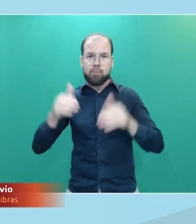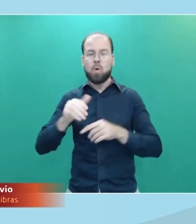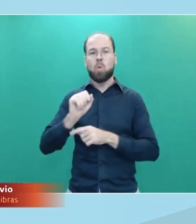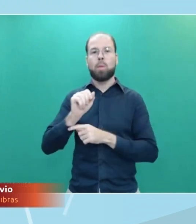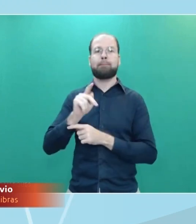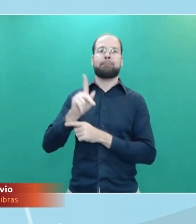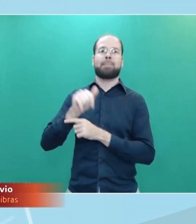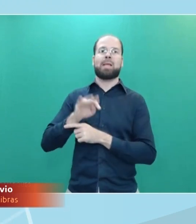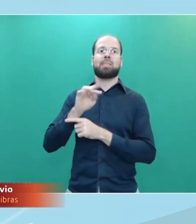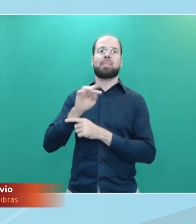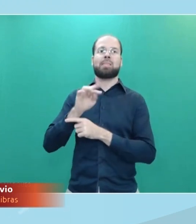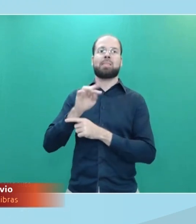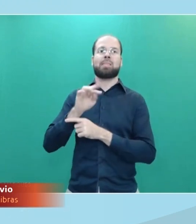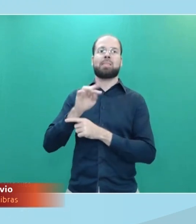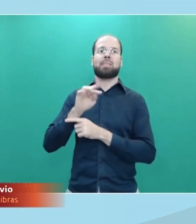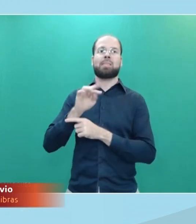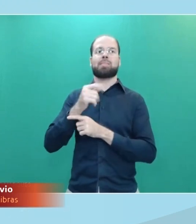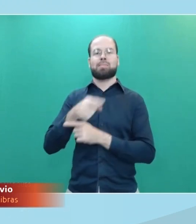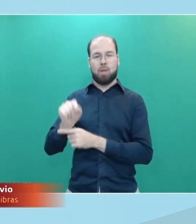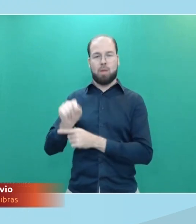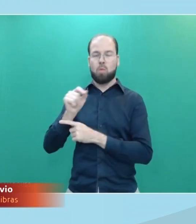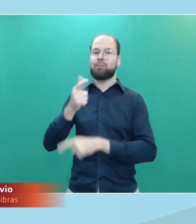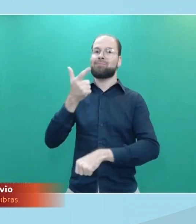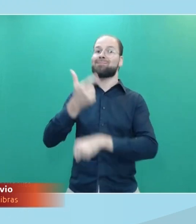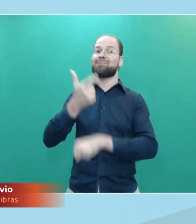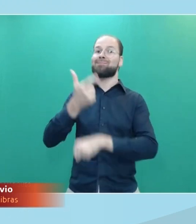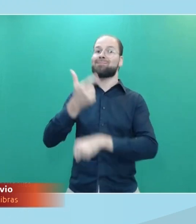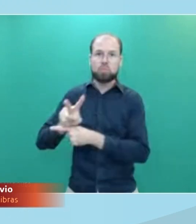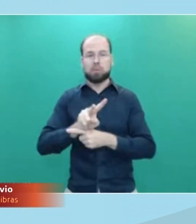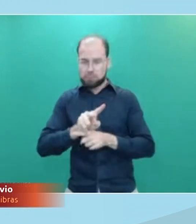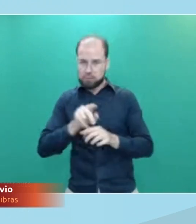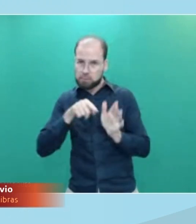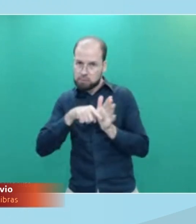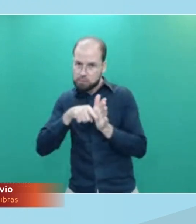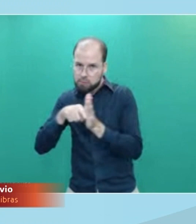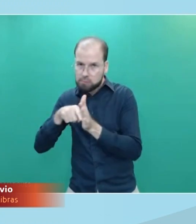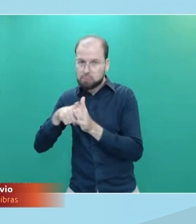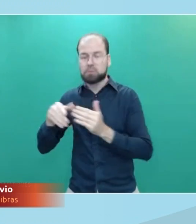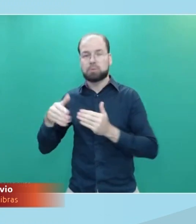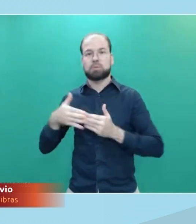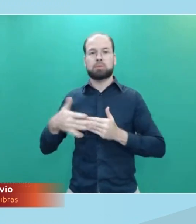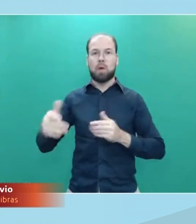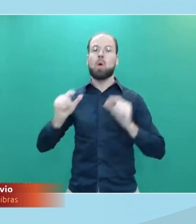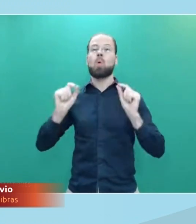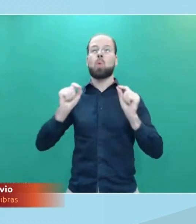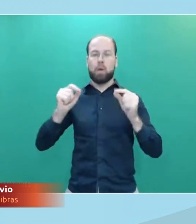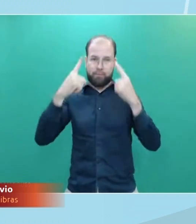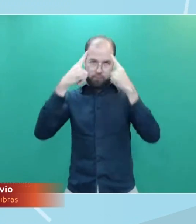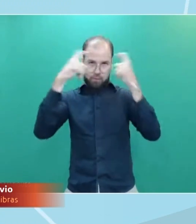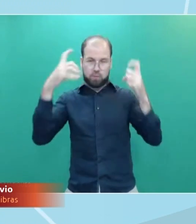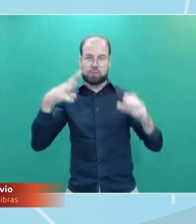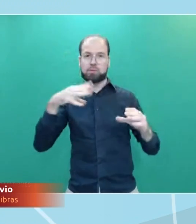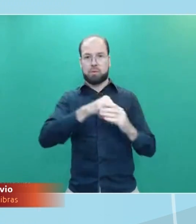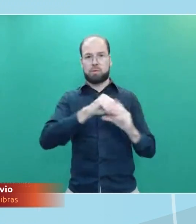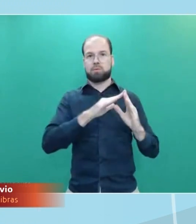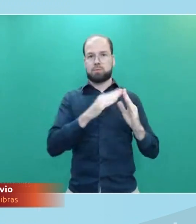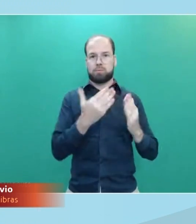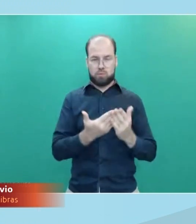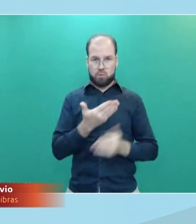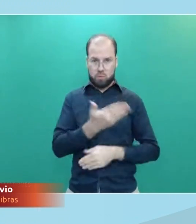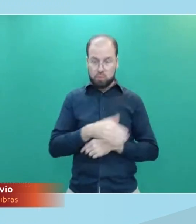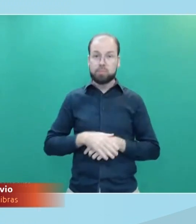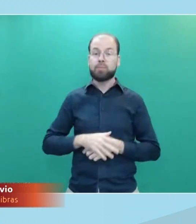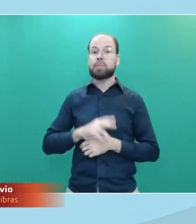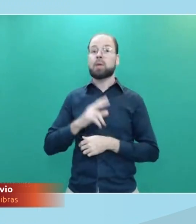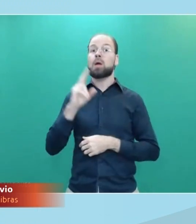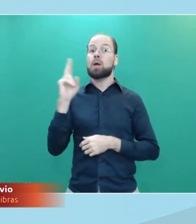24 horas para monitorar essas ameaças contra escolas na internet. Em caso de emergência,